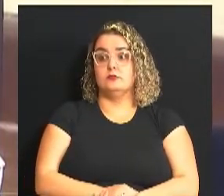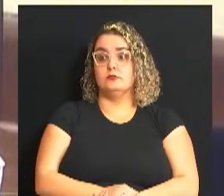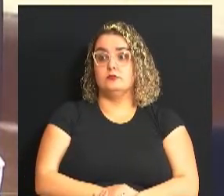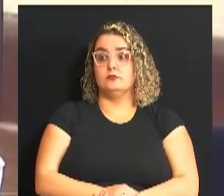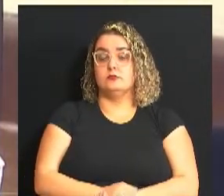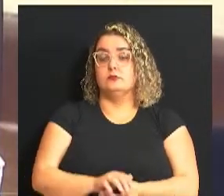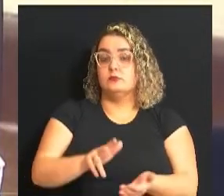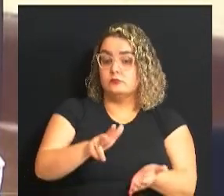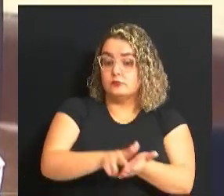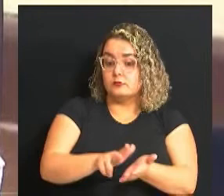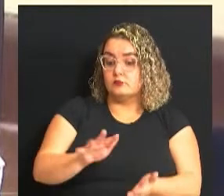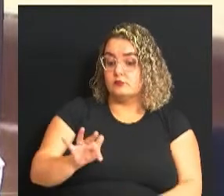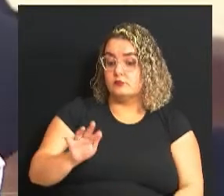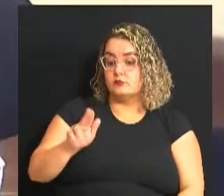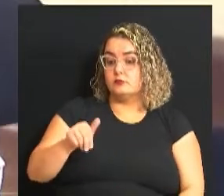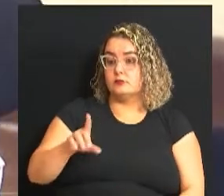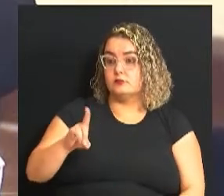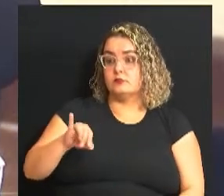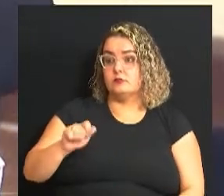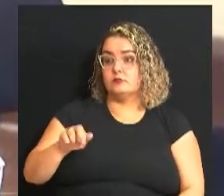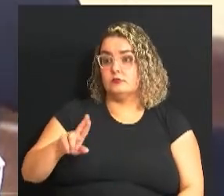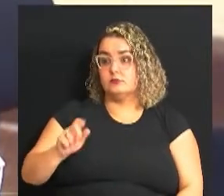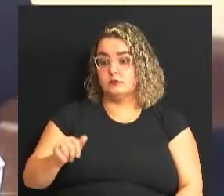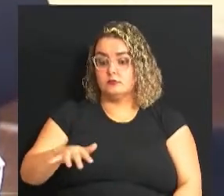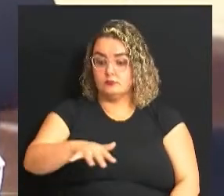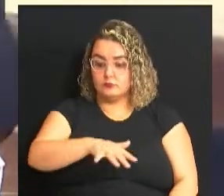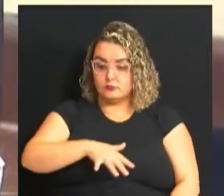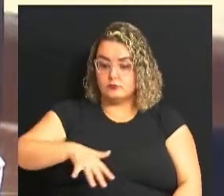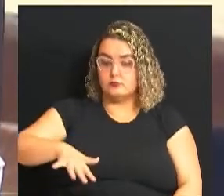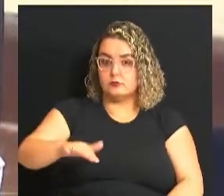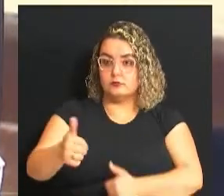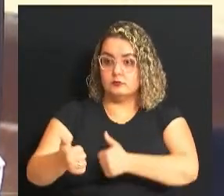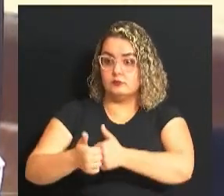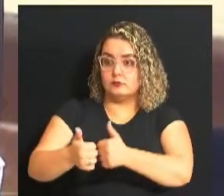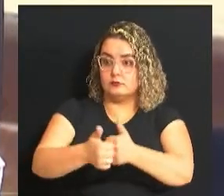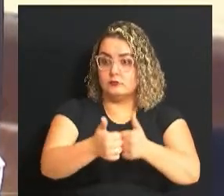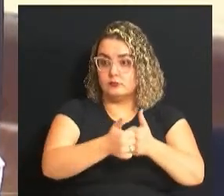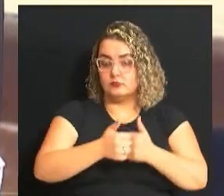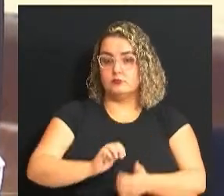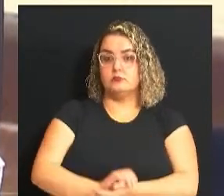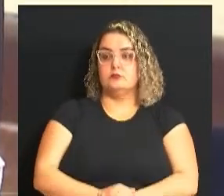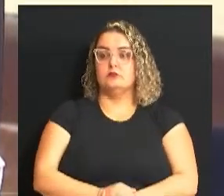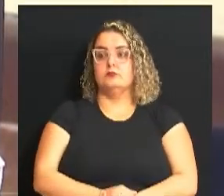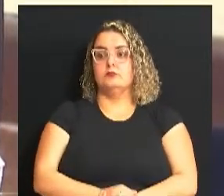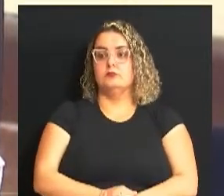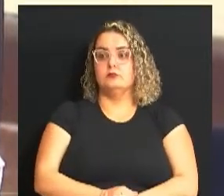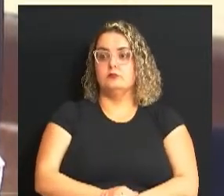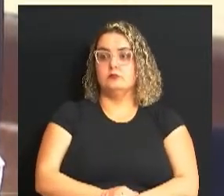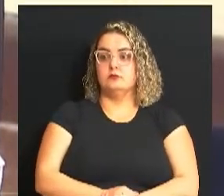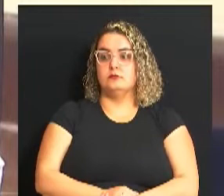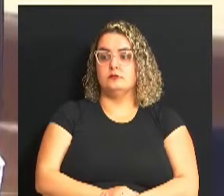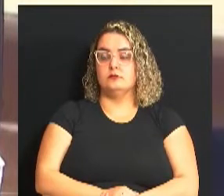regularização fundiária daquelas áreas que estão próximas a áreas